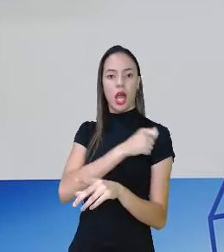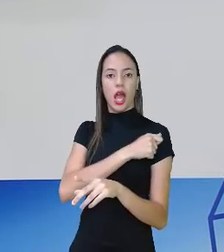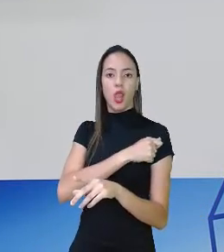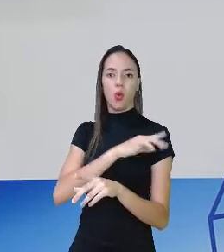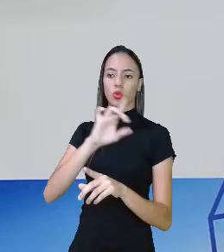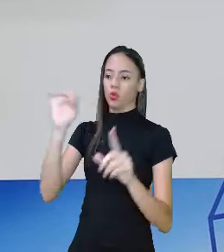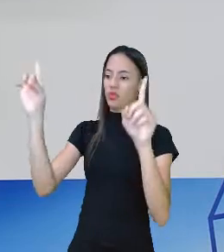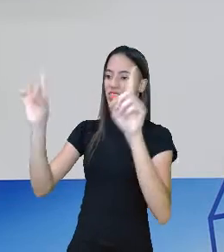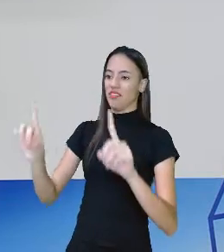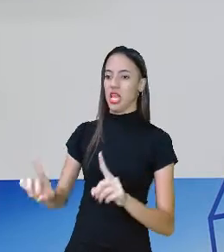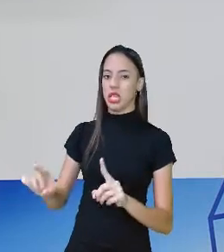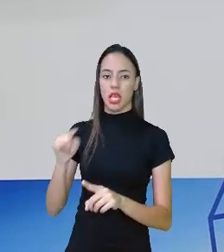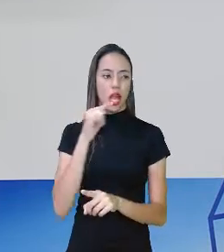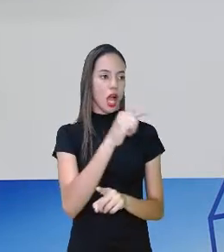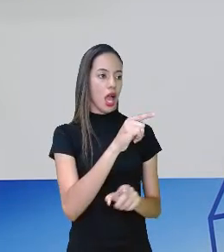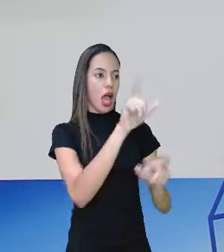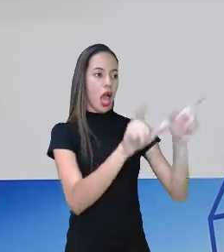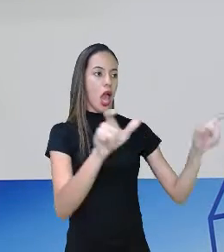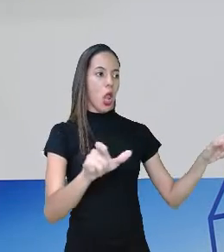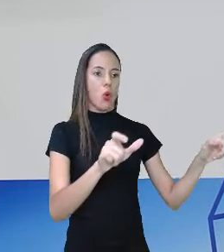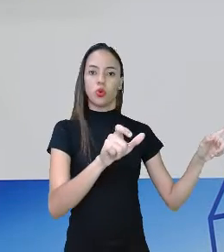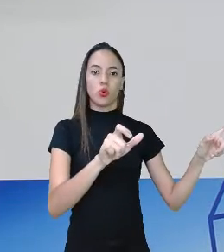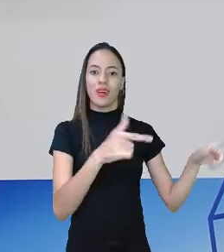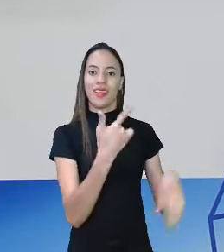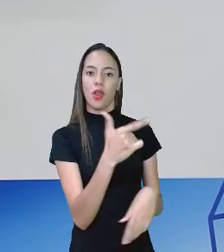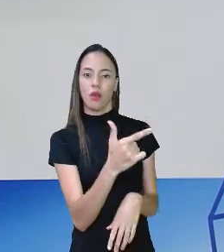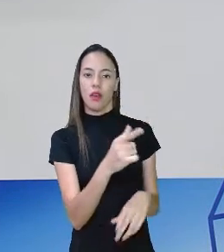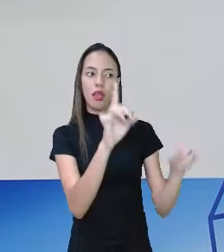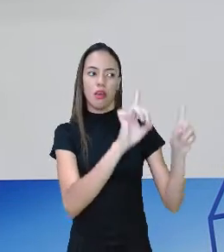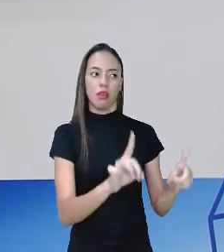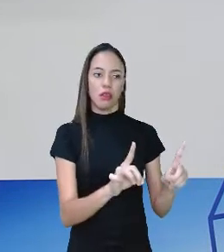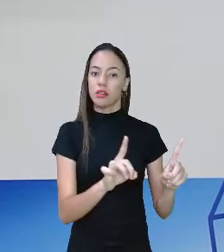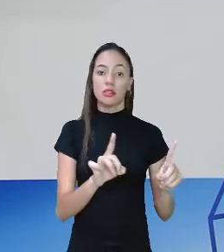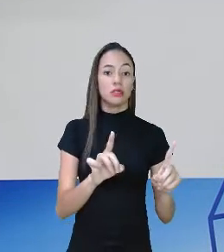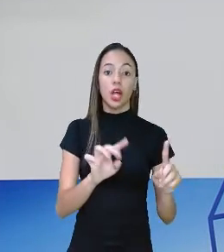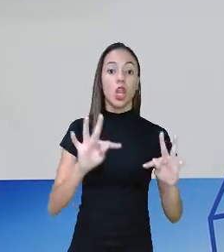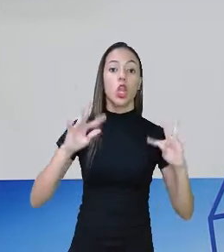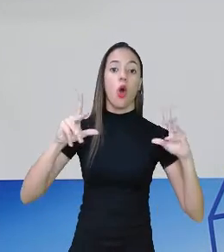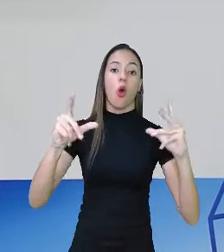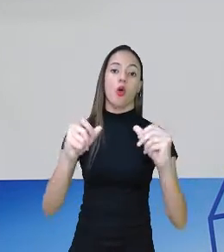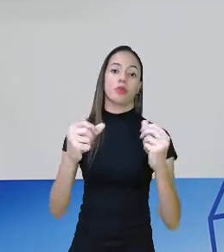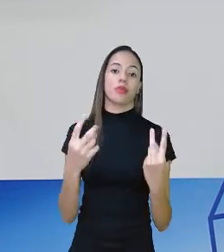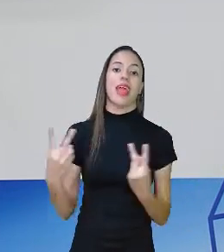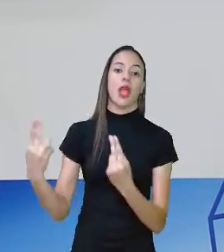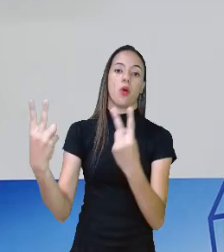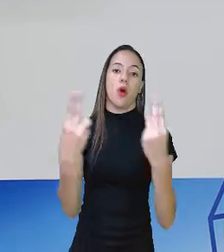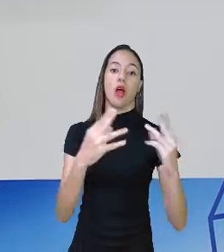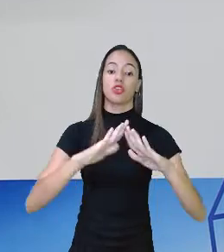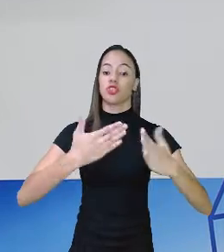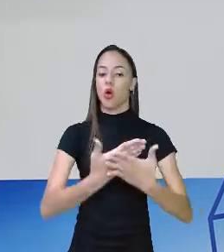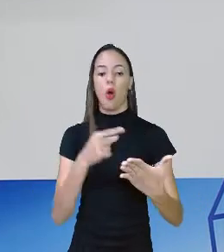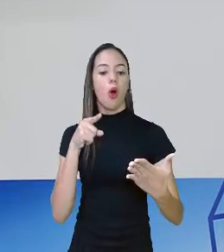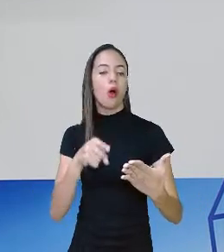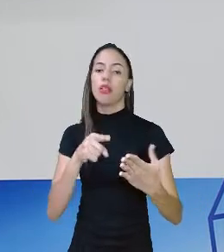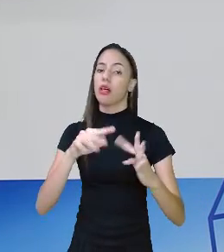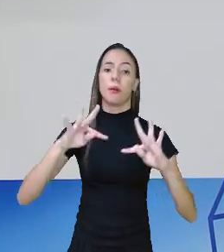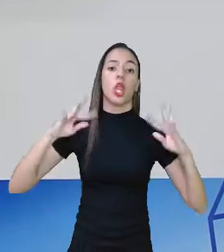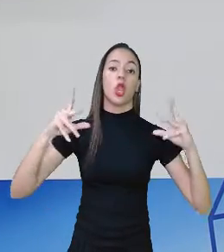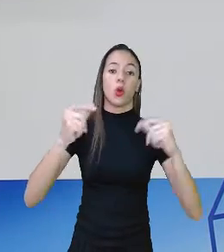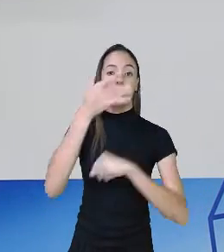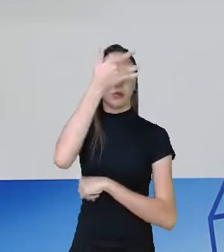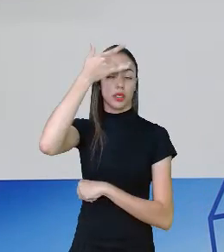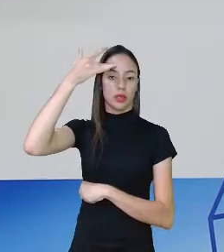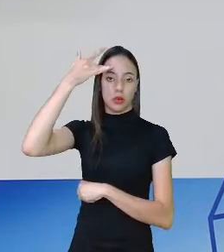aluno sem deficiência, são alunos, são estudantes. A escola é para todos e precisamos alcançar de